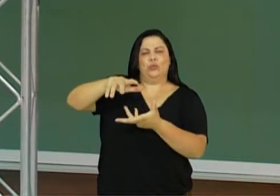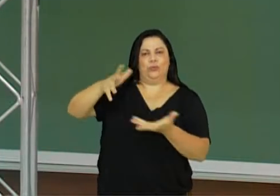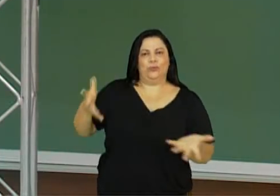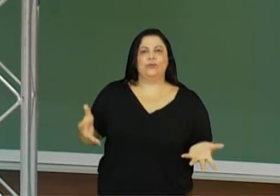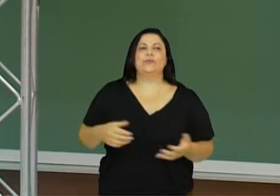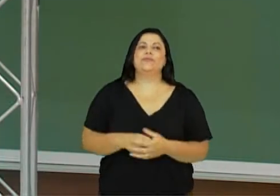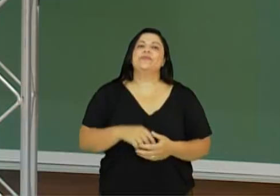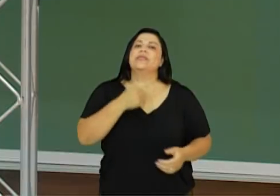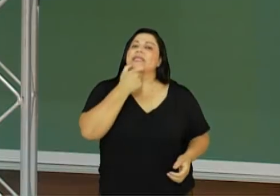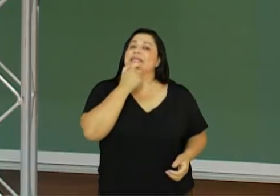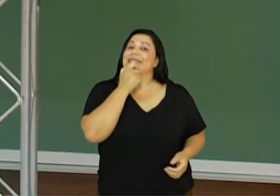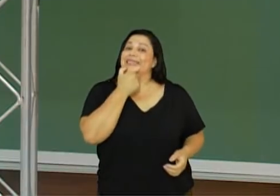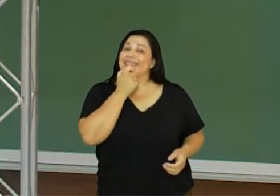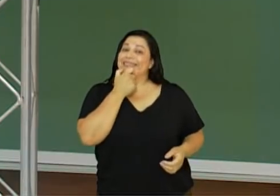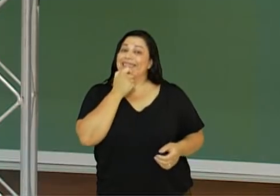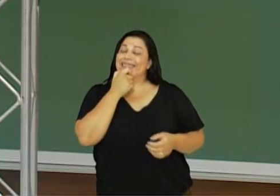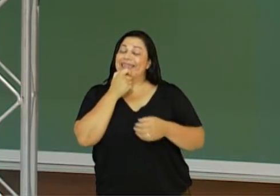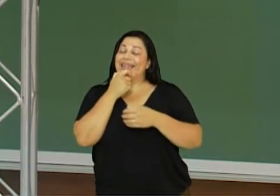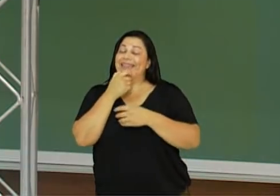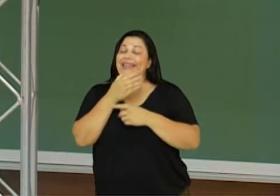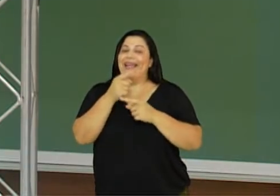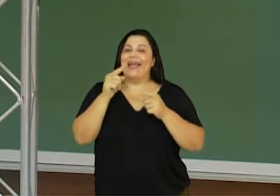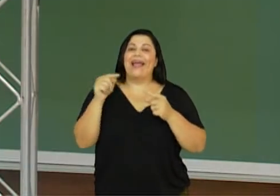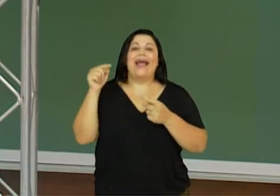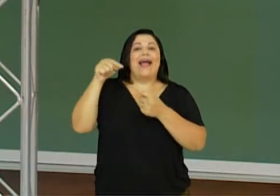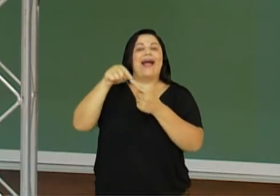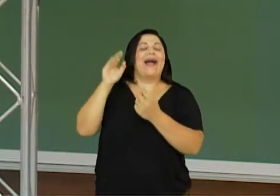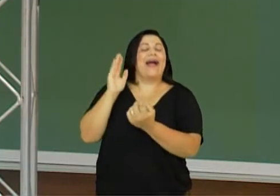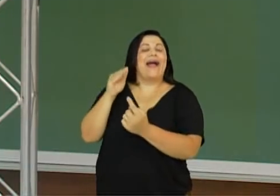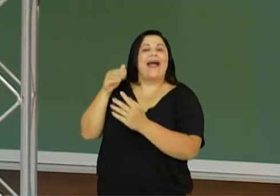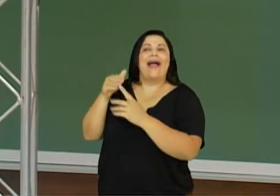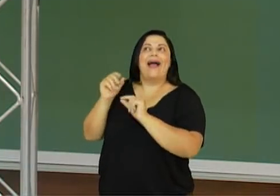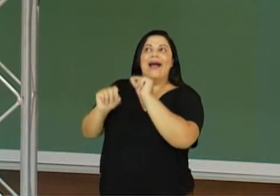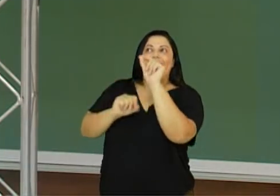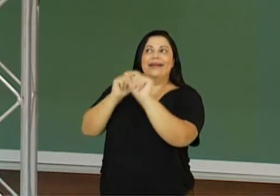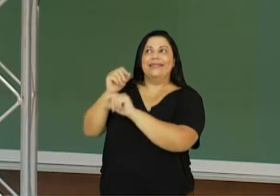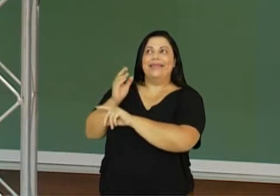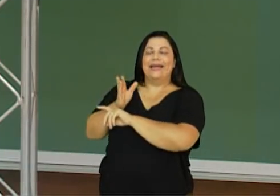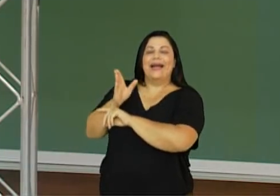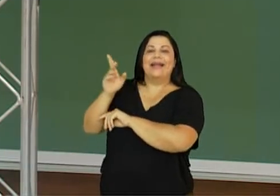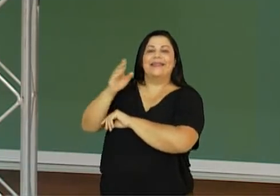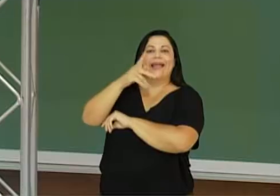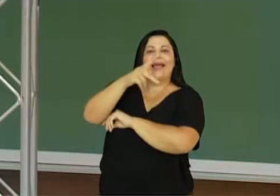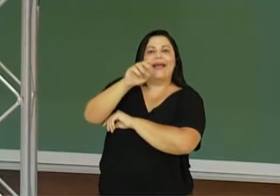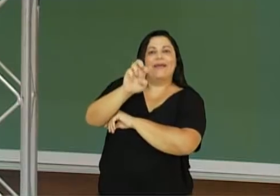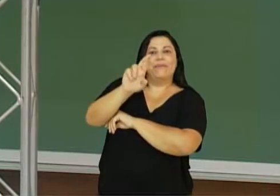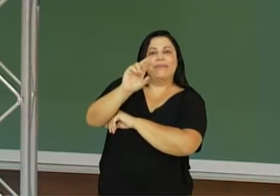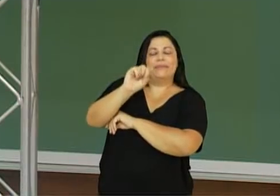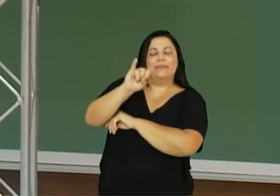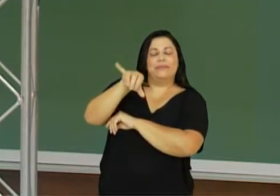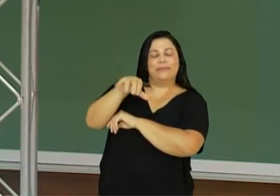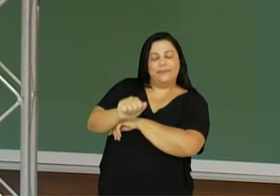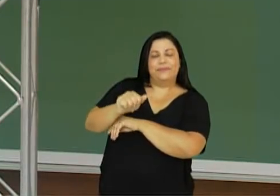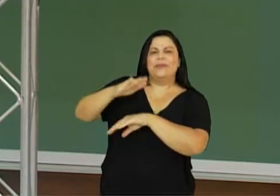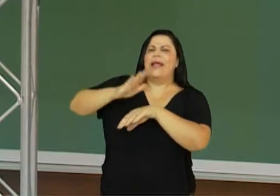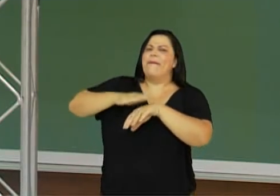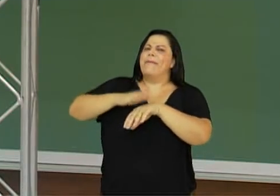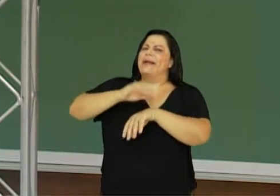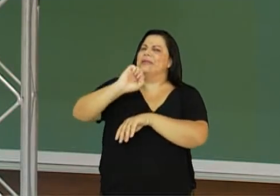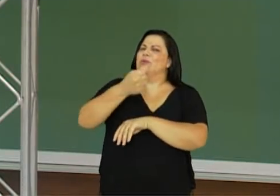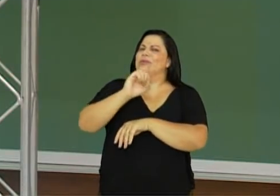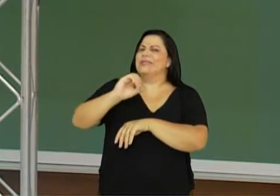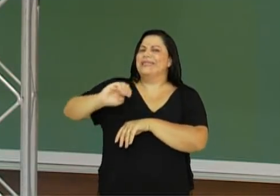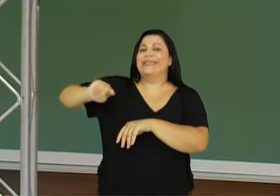do país da rainha, até a Pérsia, né? Atual Irã hoje em dia. Chegou a ter mais de 80 mil quilômetros